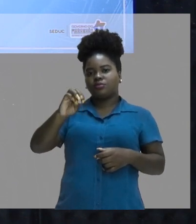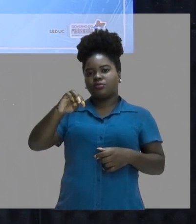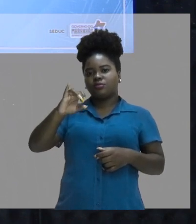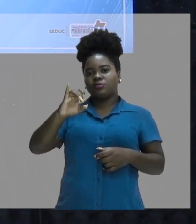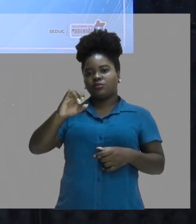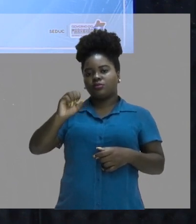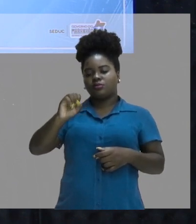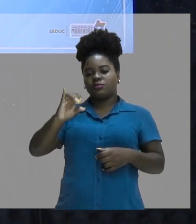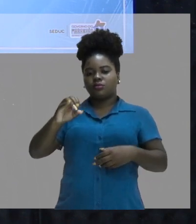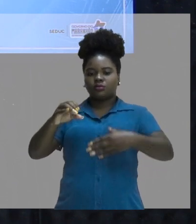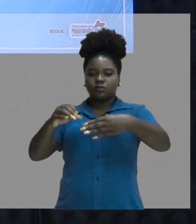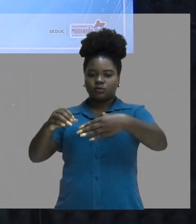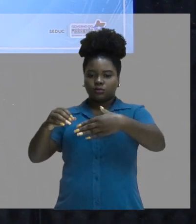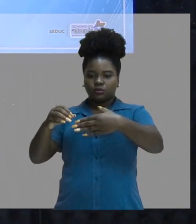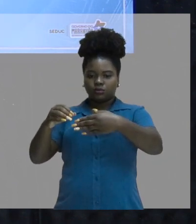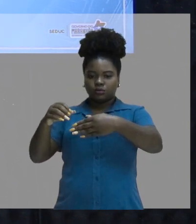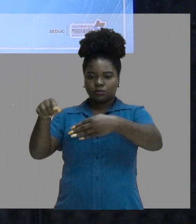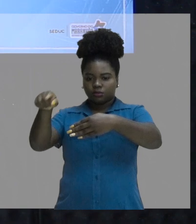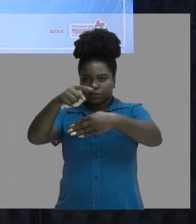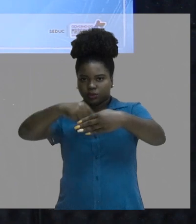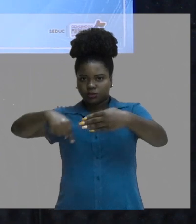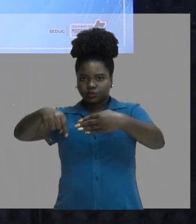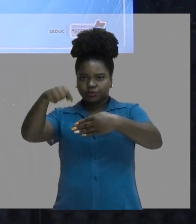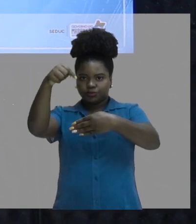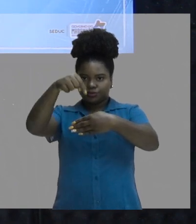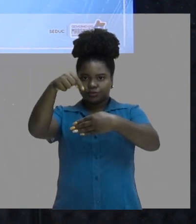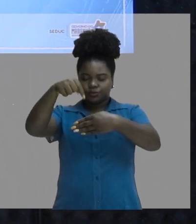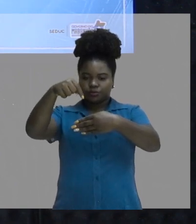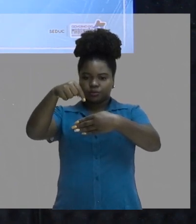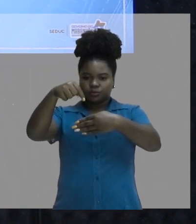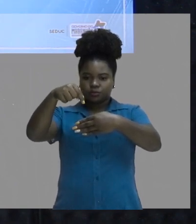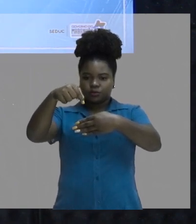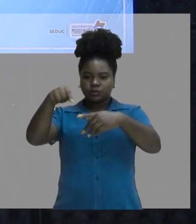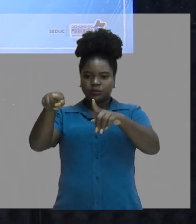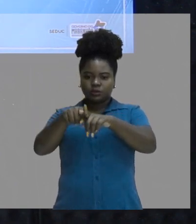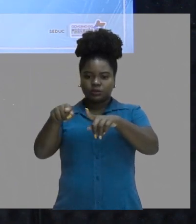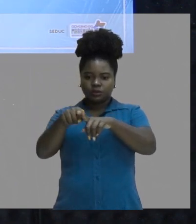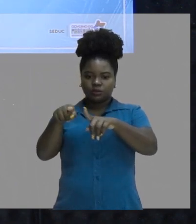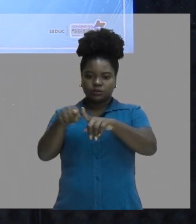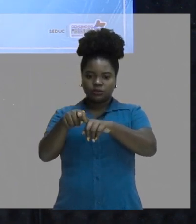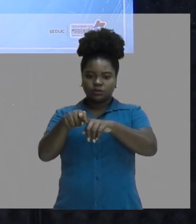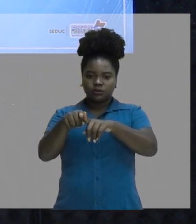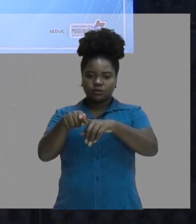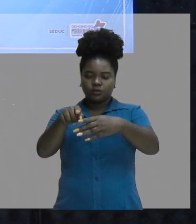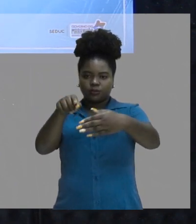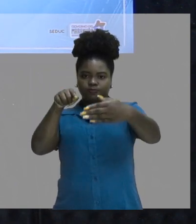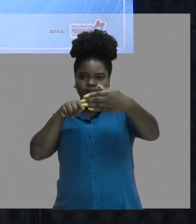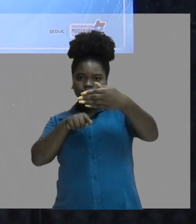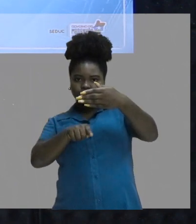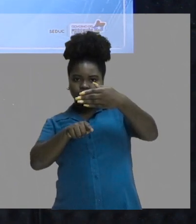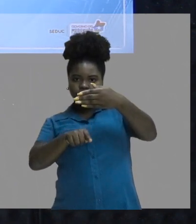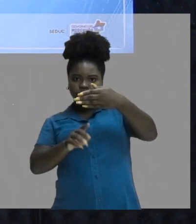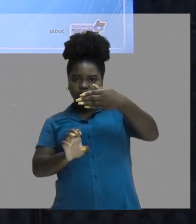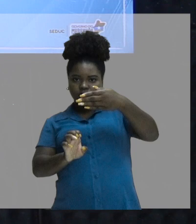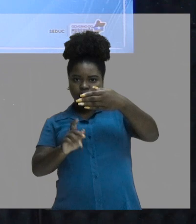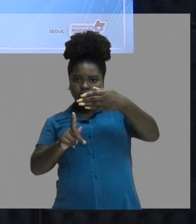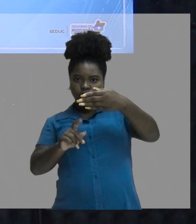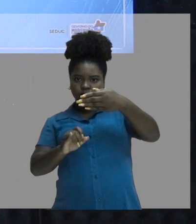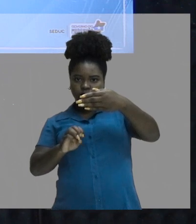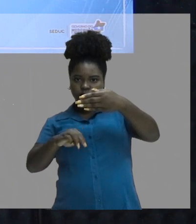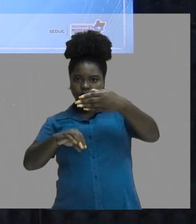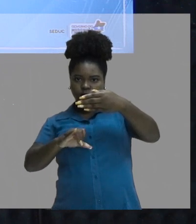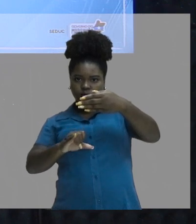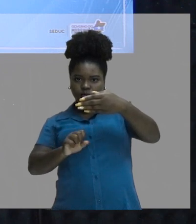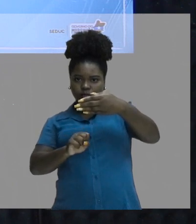várias camadas de endomício. Aqui, ó. E nós temos o epimísio, que envolve toda a estrutura